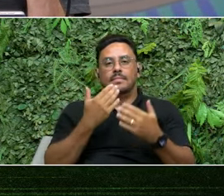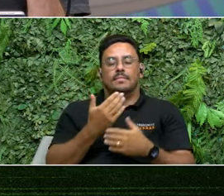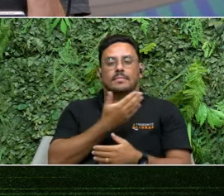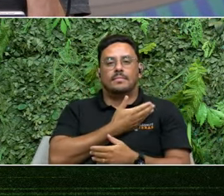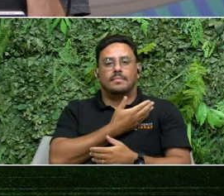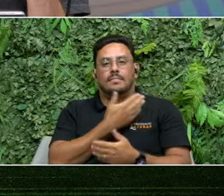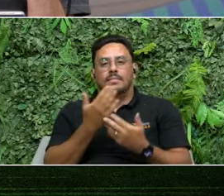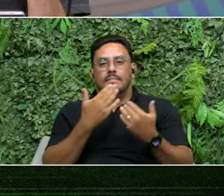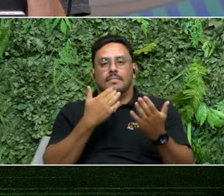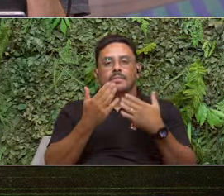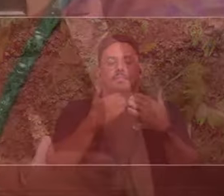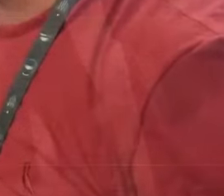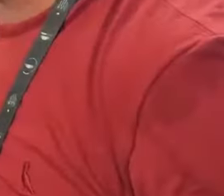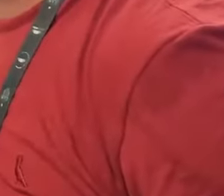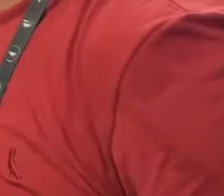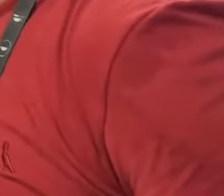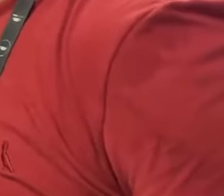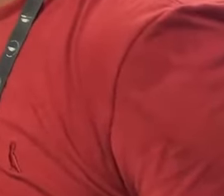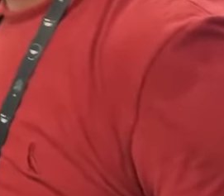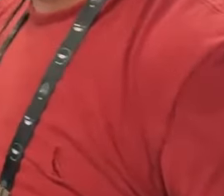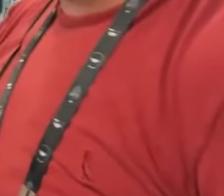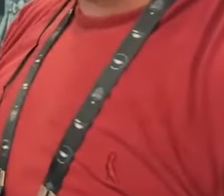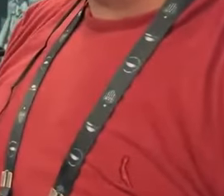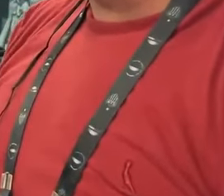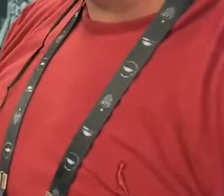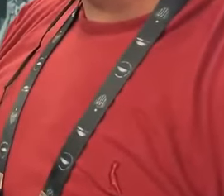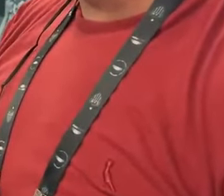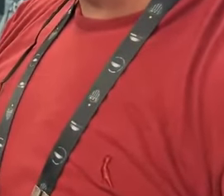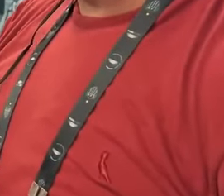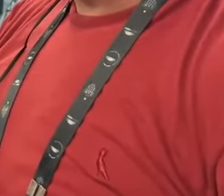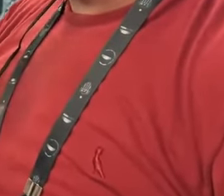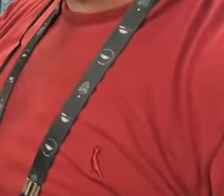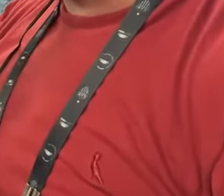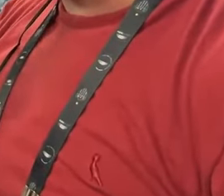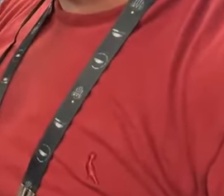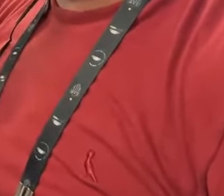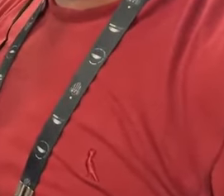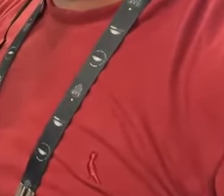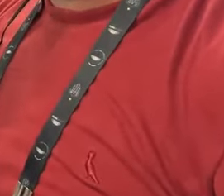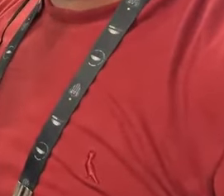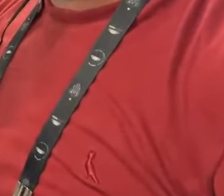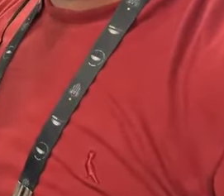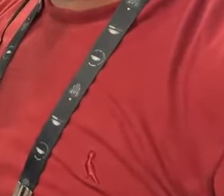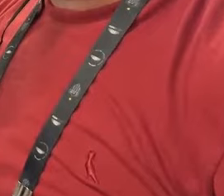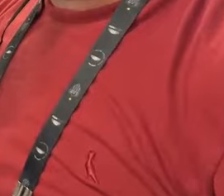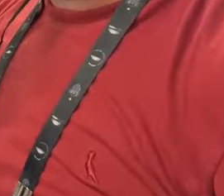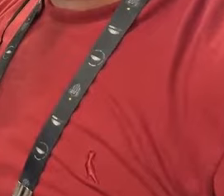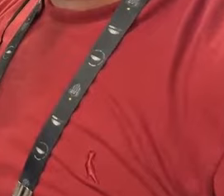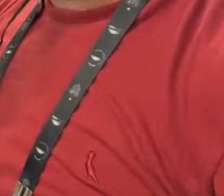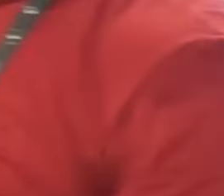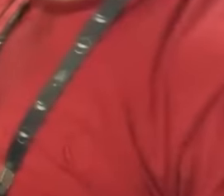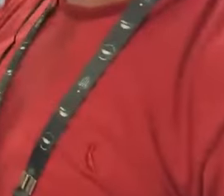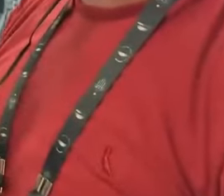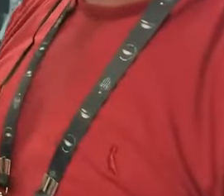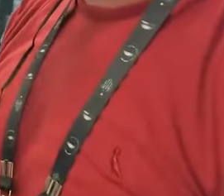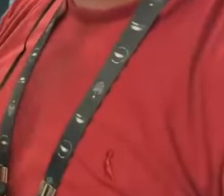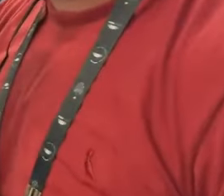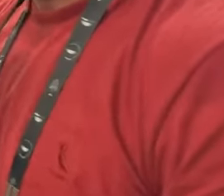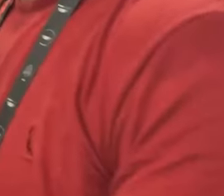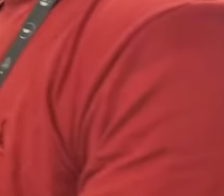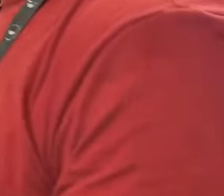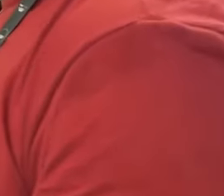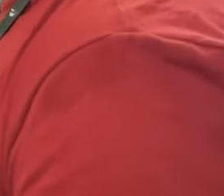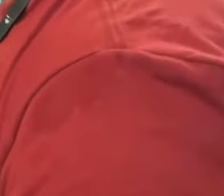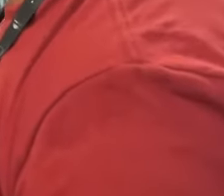outros no ouo do Samuel ven é estrela do jogo ran de Neno aí ó não foi Mateus Pereira não tá vendo vocês não iam chamar